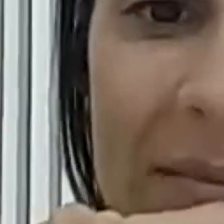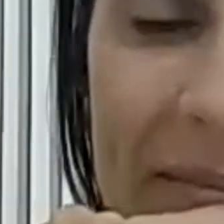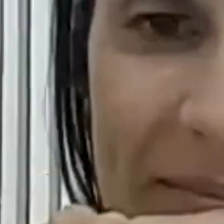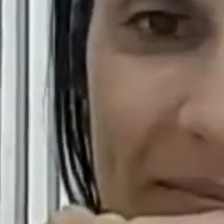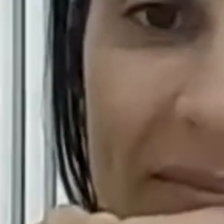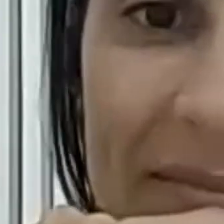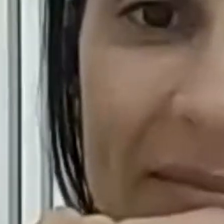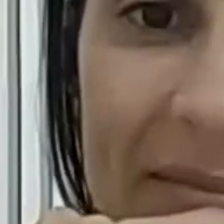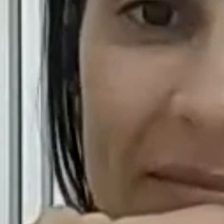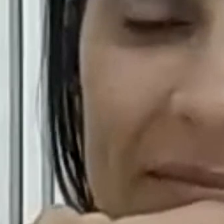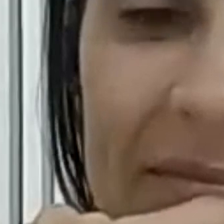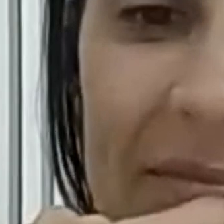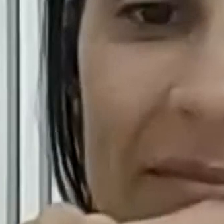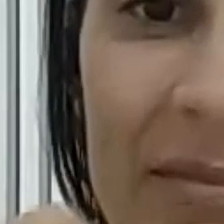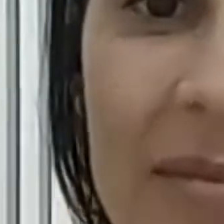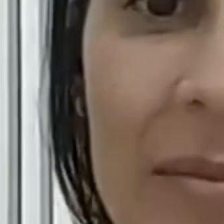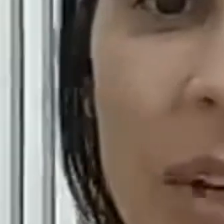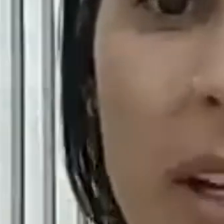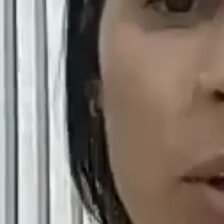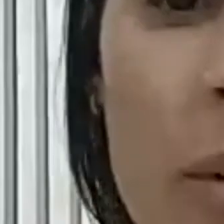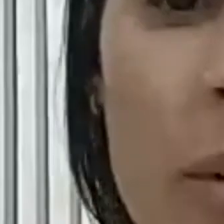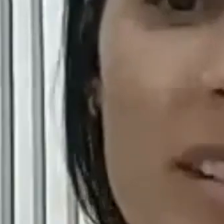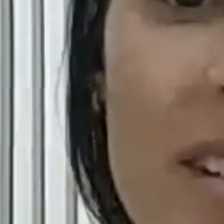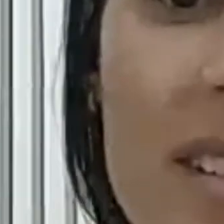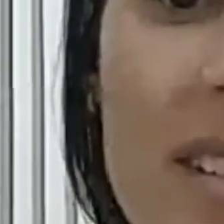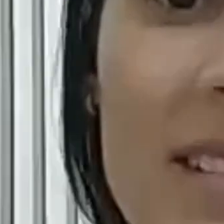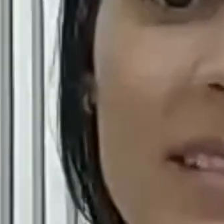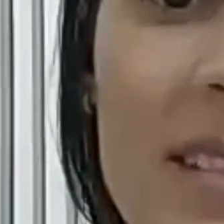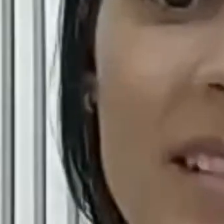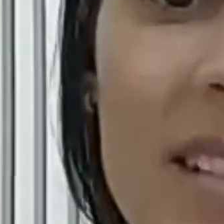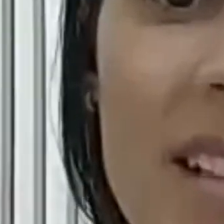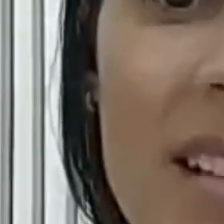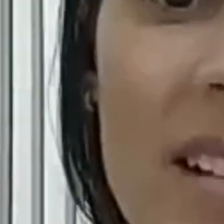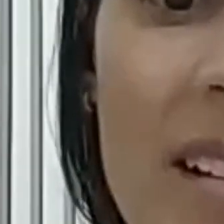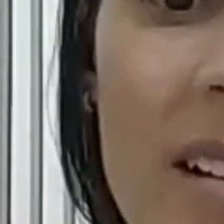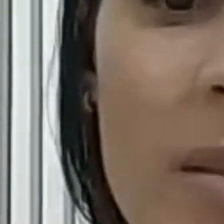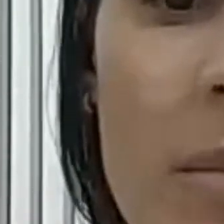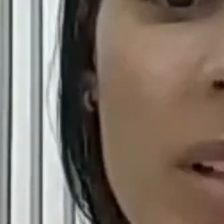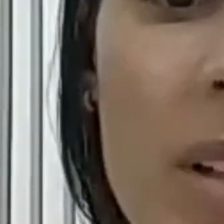Tchau, Boa meus amores. noite. Tchau, boa noite a todos.